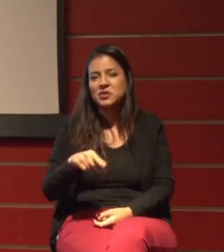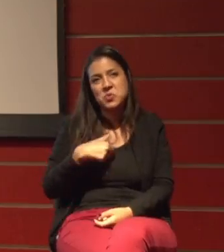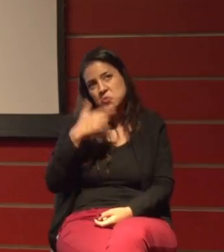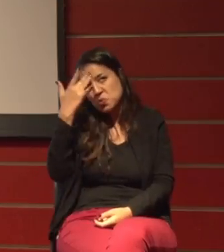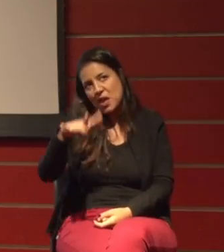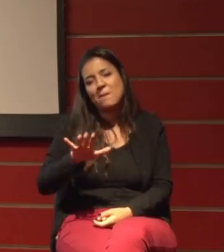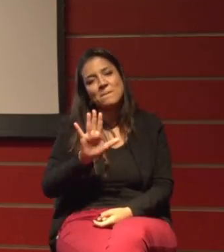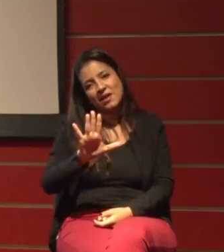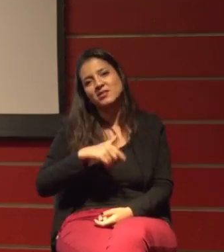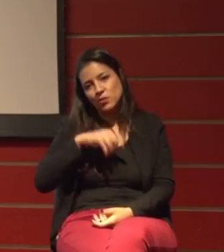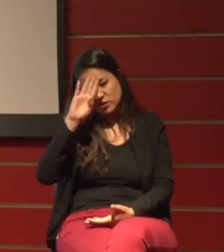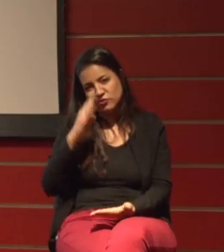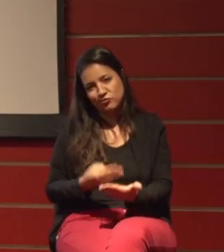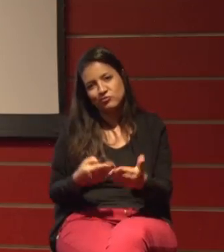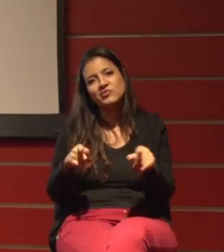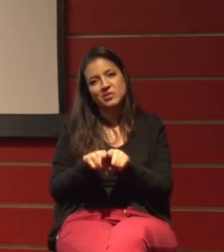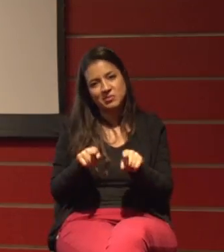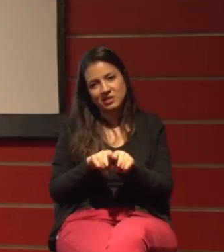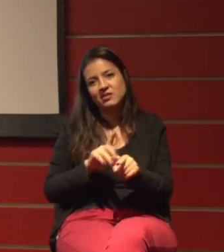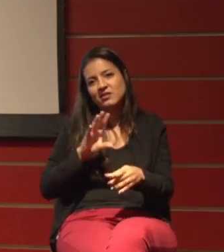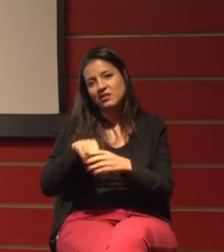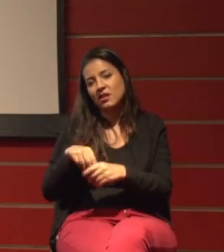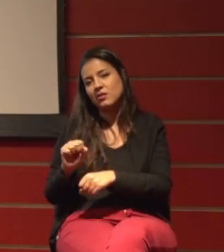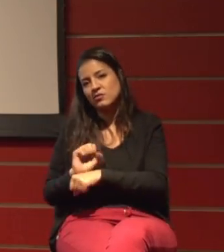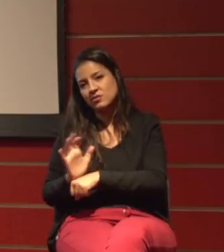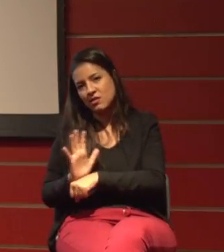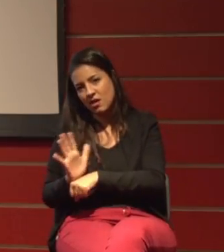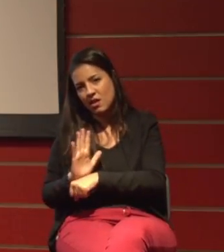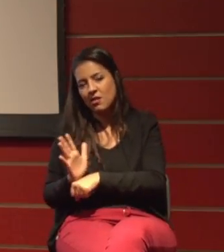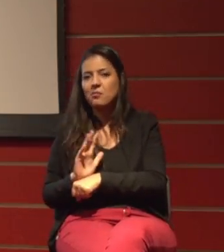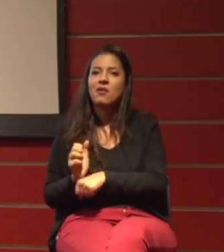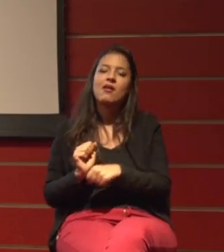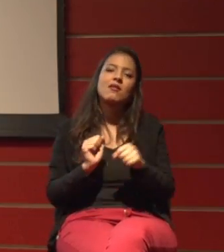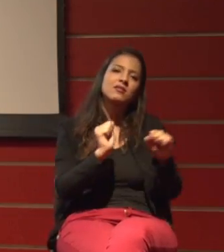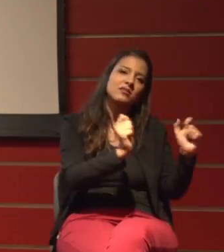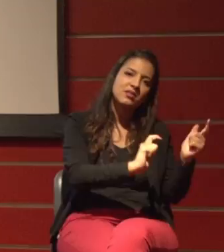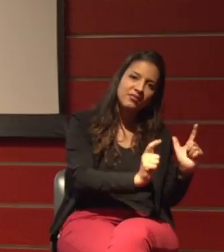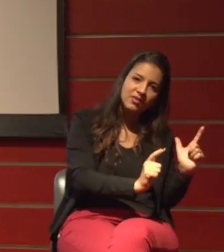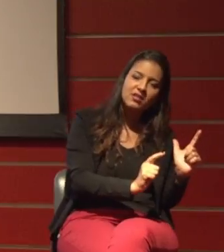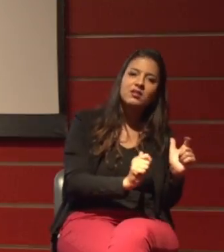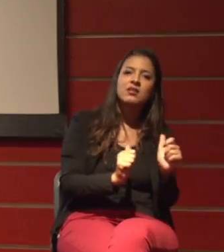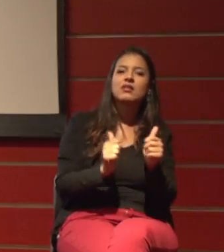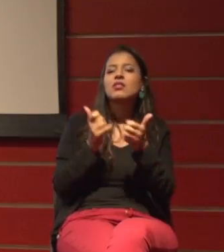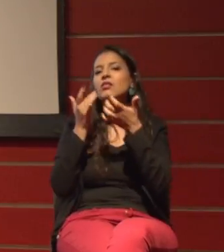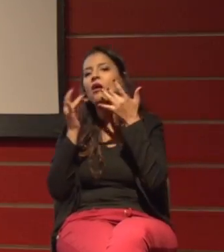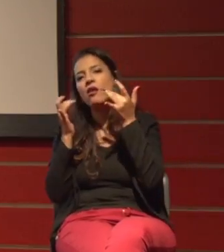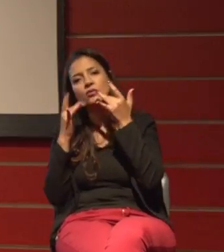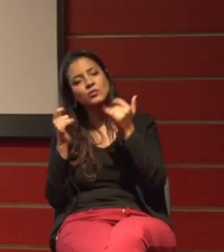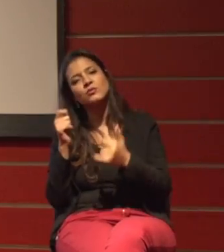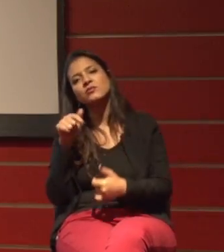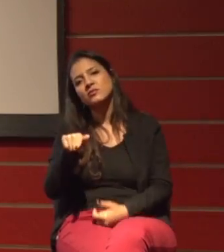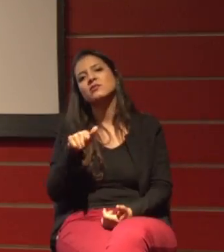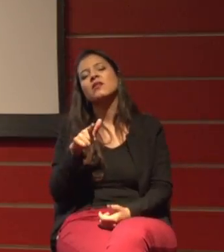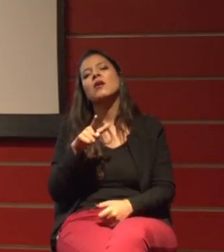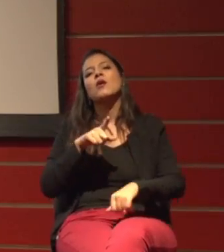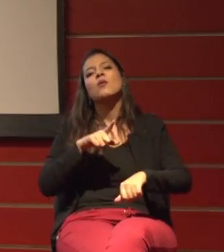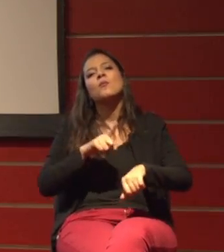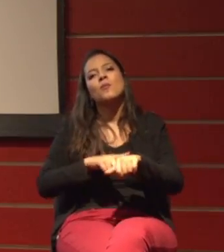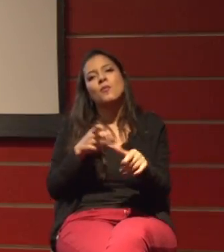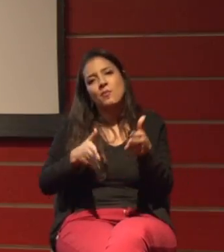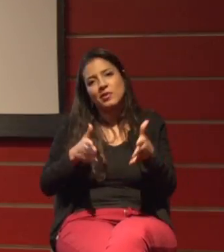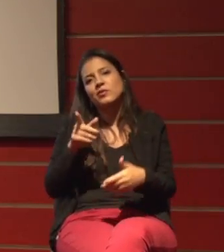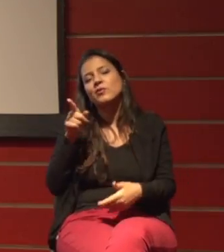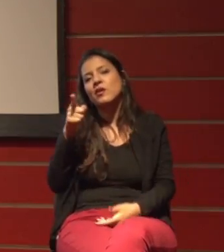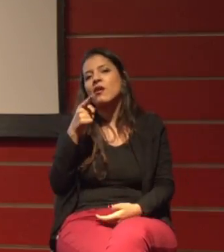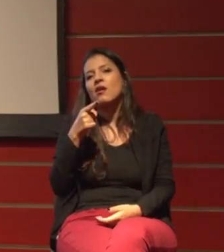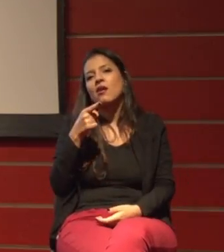acredito que também no cinema e na na televisão e no teatro né É aquele momento em que o leitor o